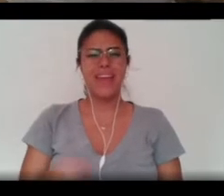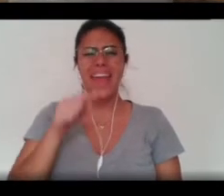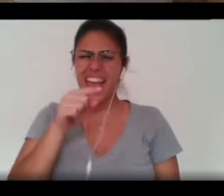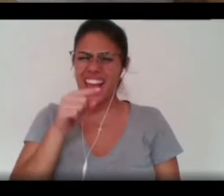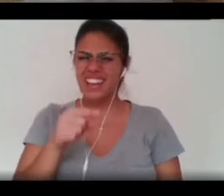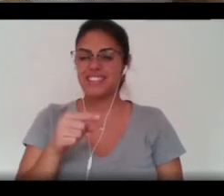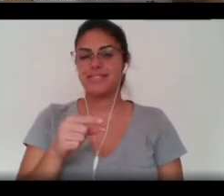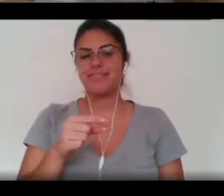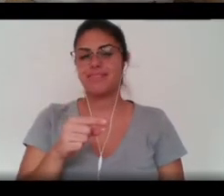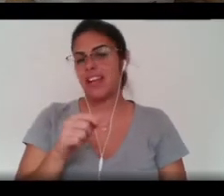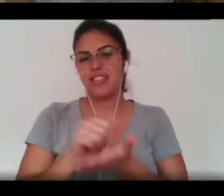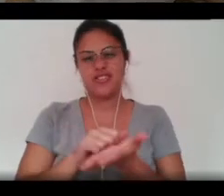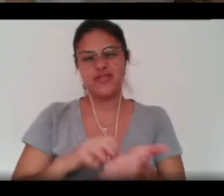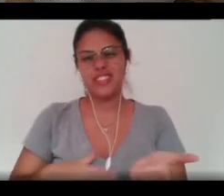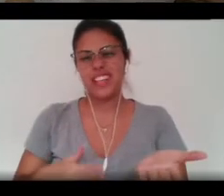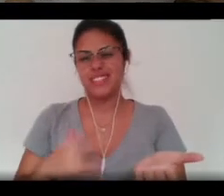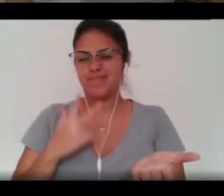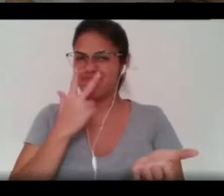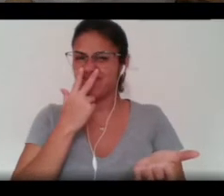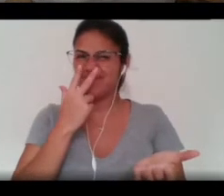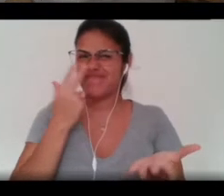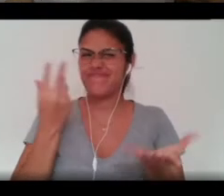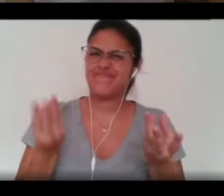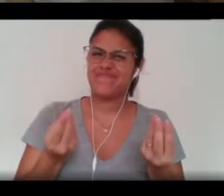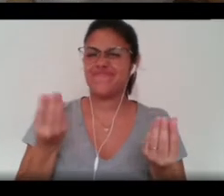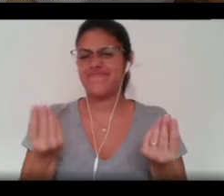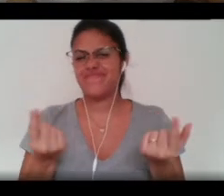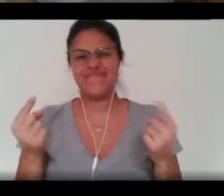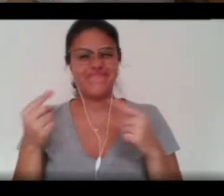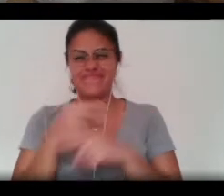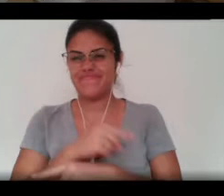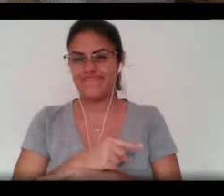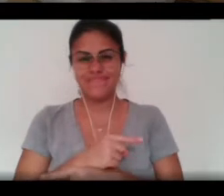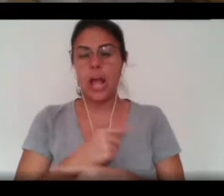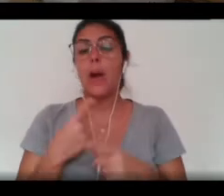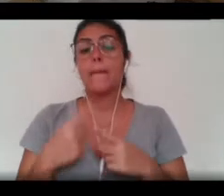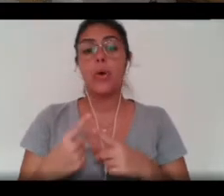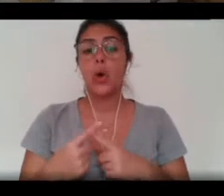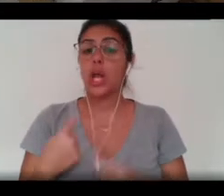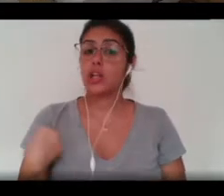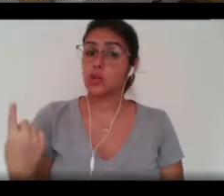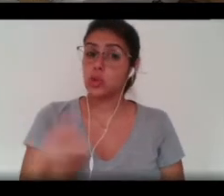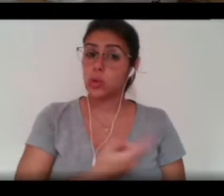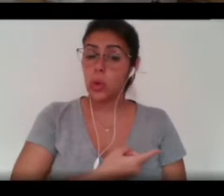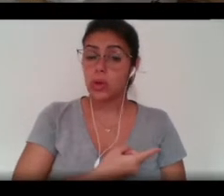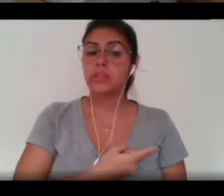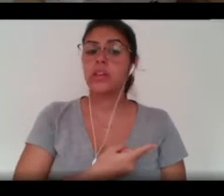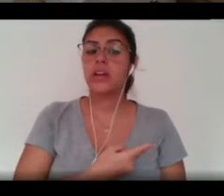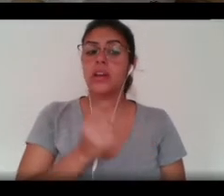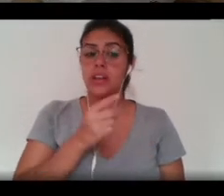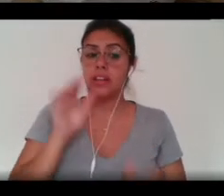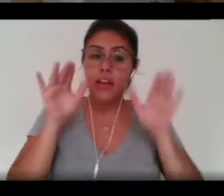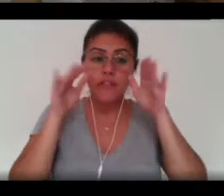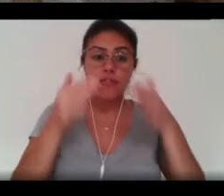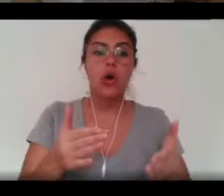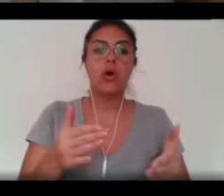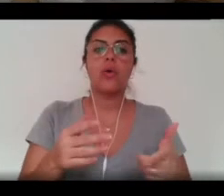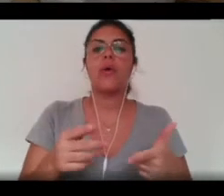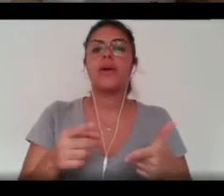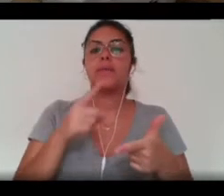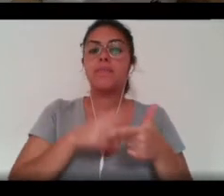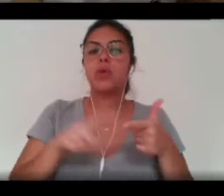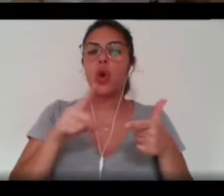que nesse exercício não faz sentido, porque a gente está tratando de problemas